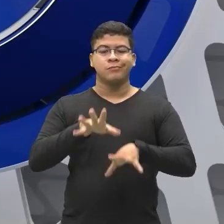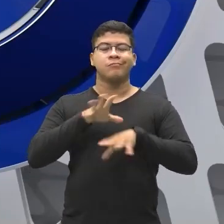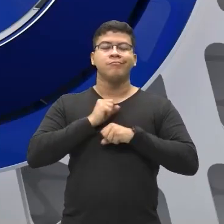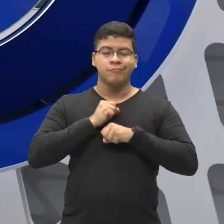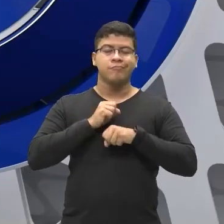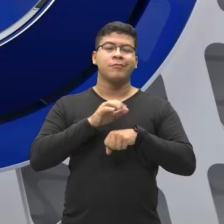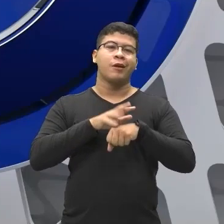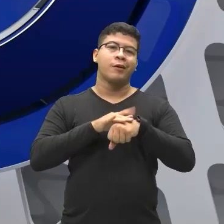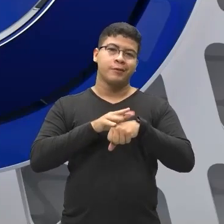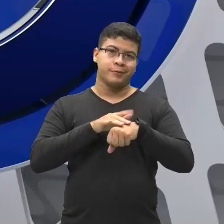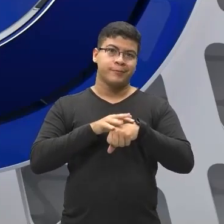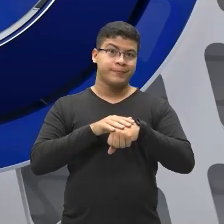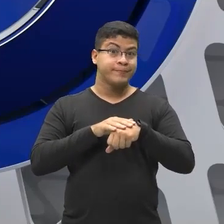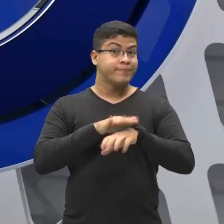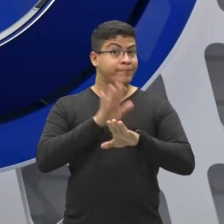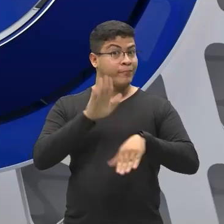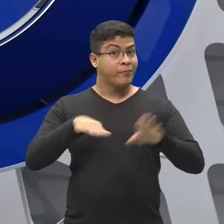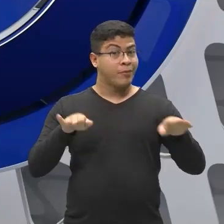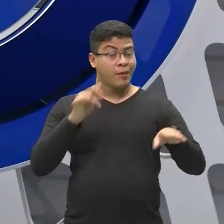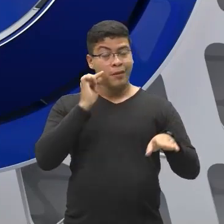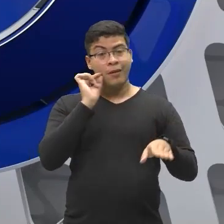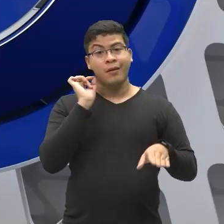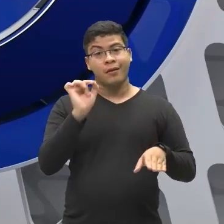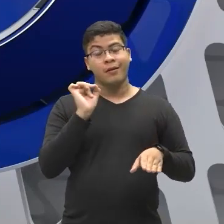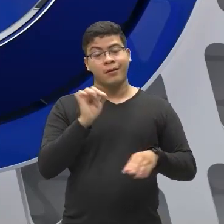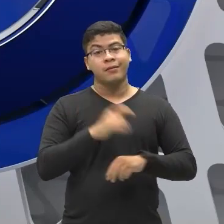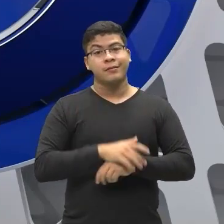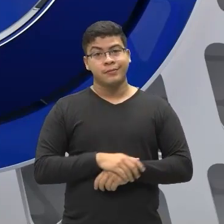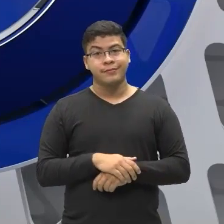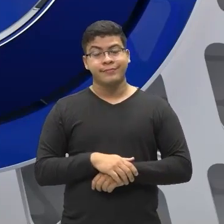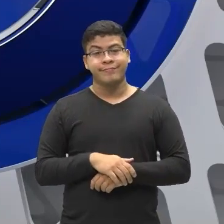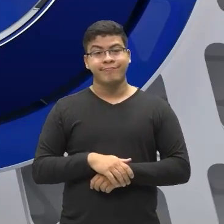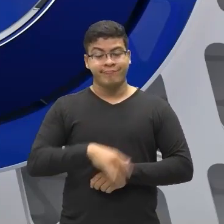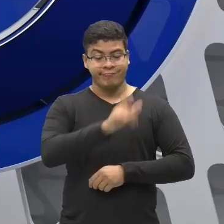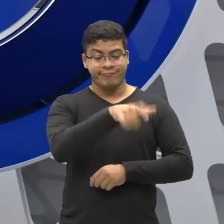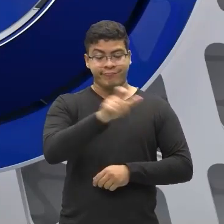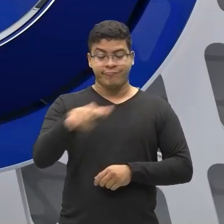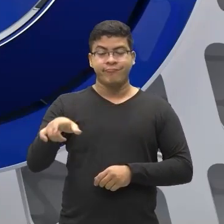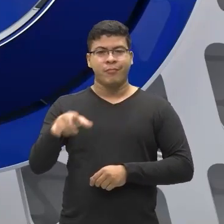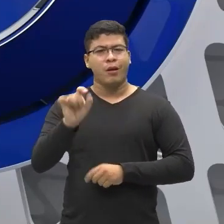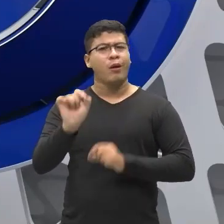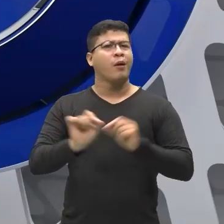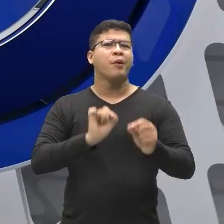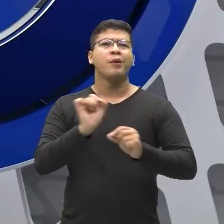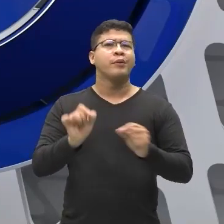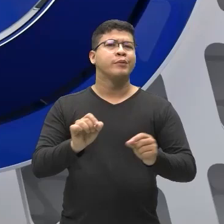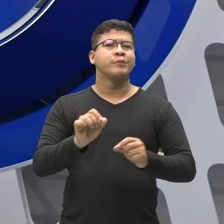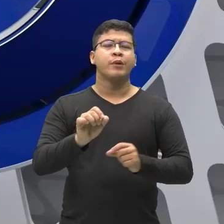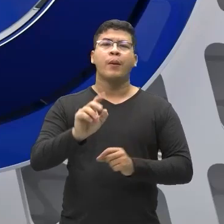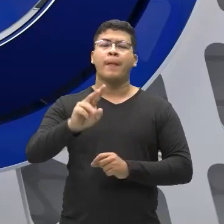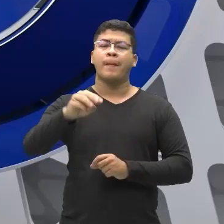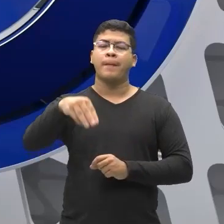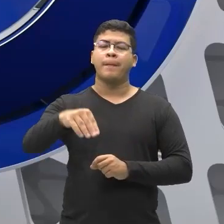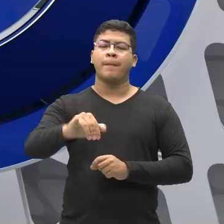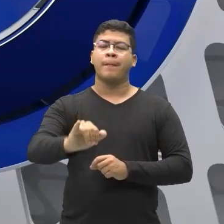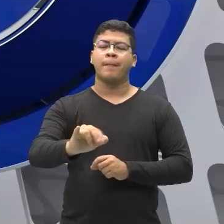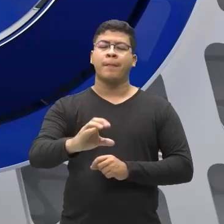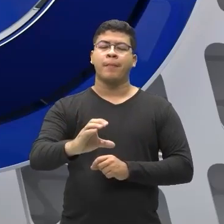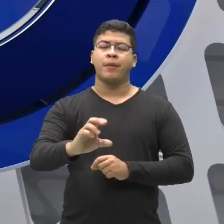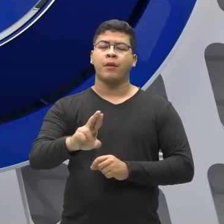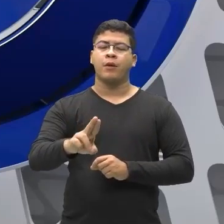doente, Então, geralmente, esses seres, os micro-organismos, eles causam uma espécie